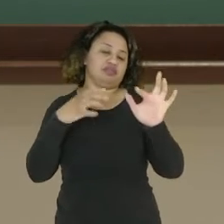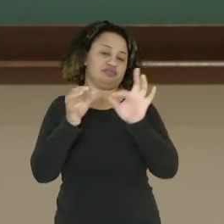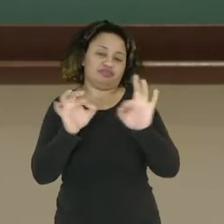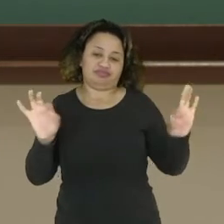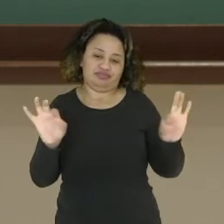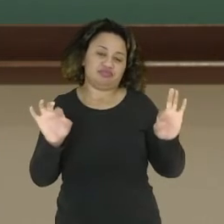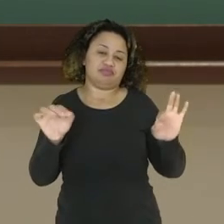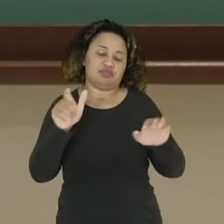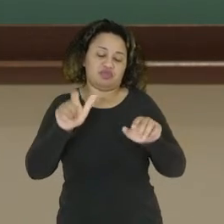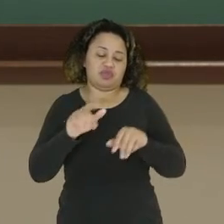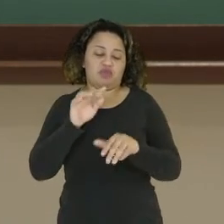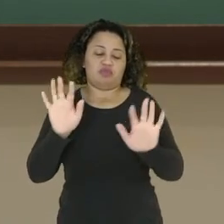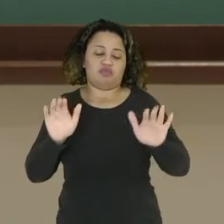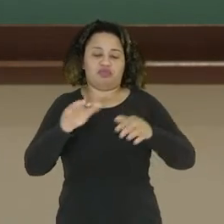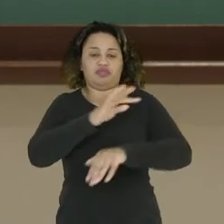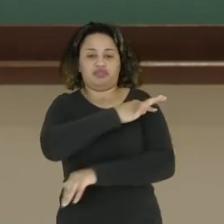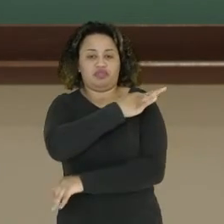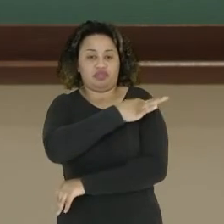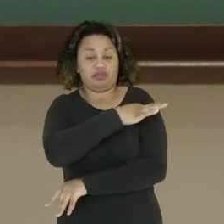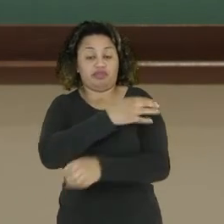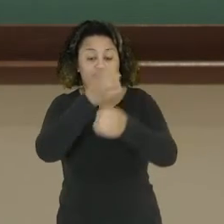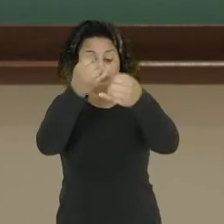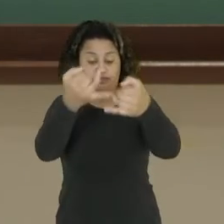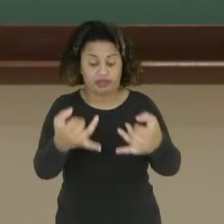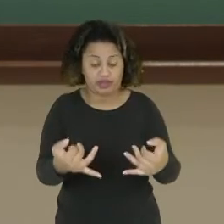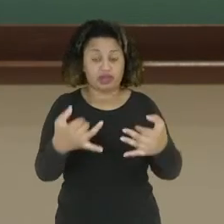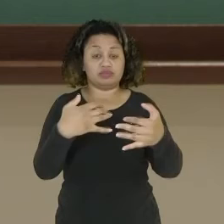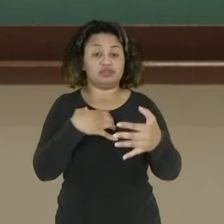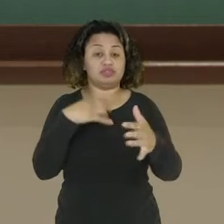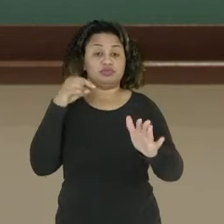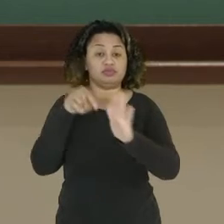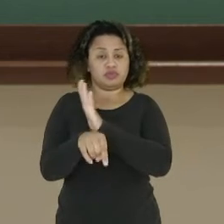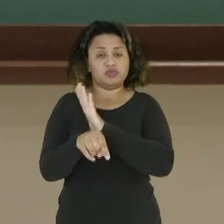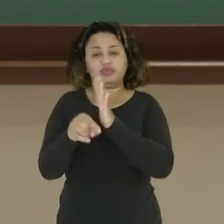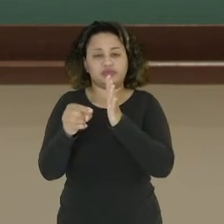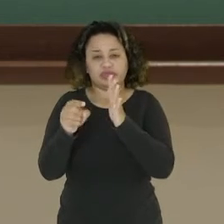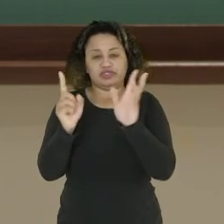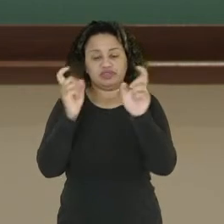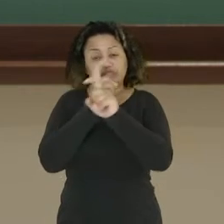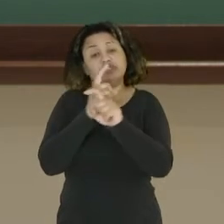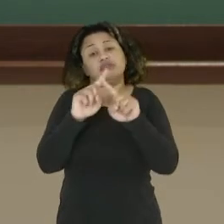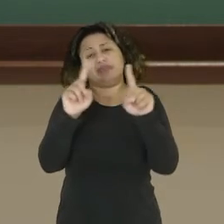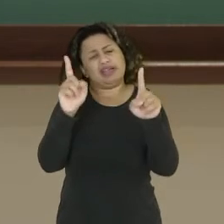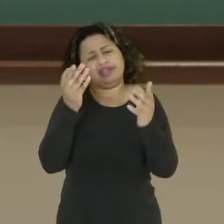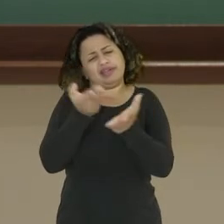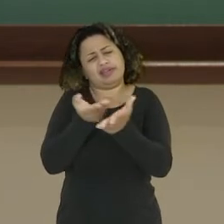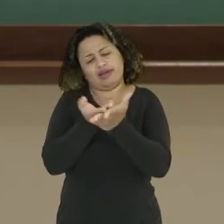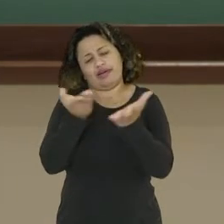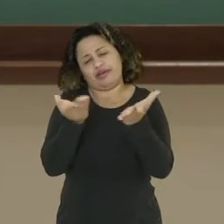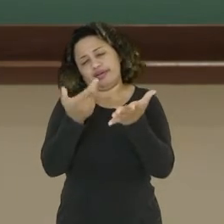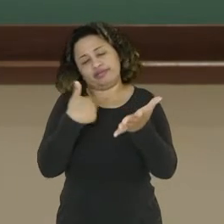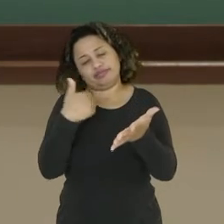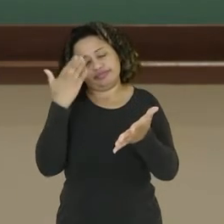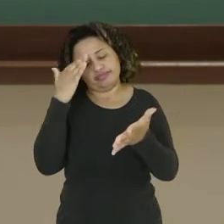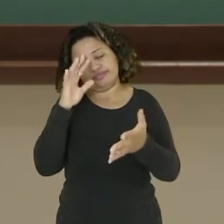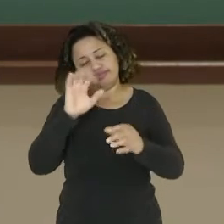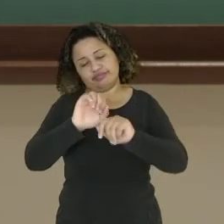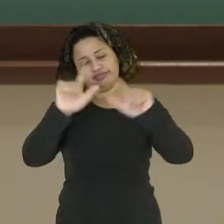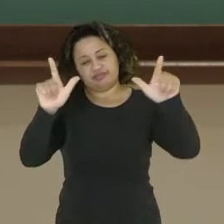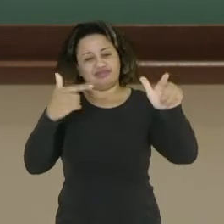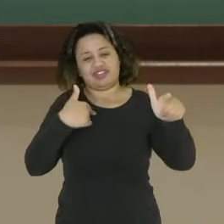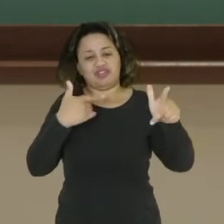ela vai explicar de uma forma muito mais complexa, que não é a ideia da nossa aula. Então, dá para você ter uma visão de como